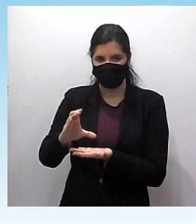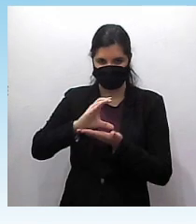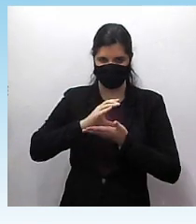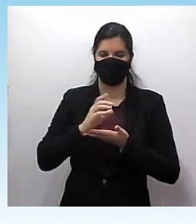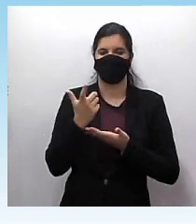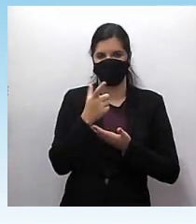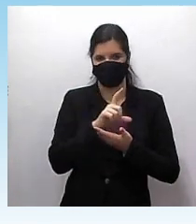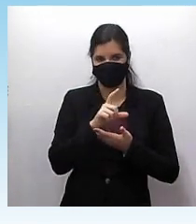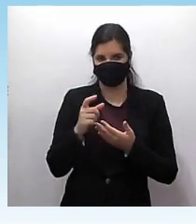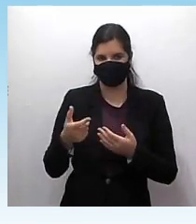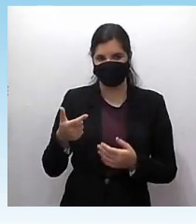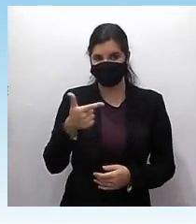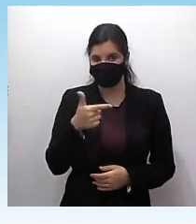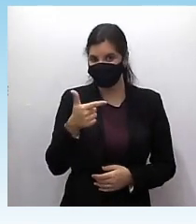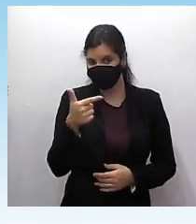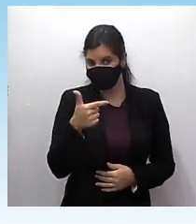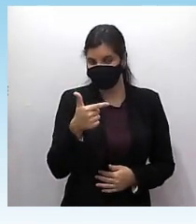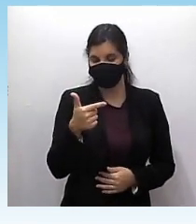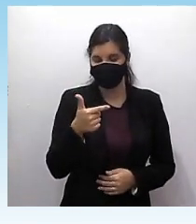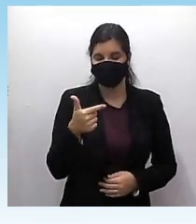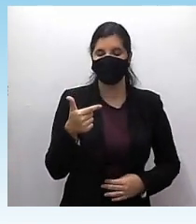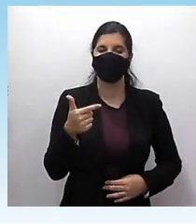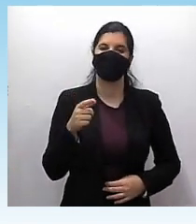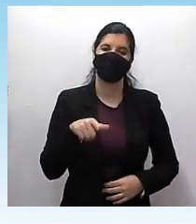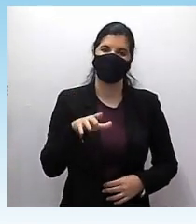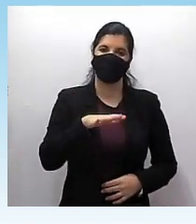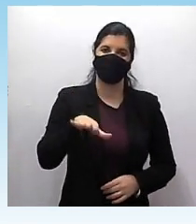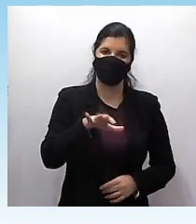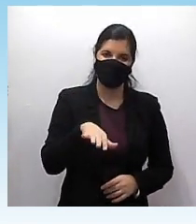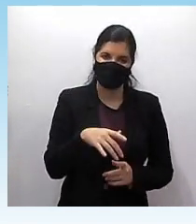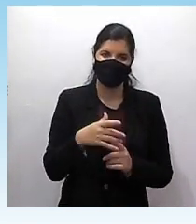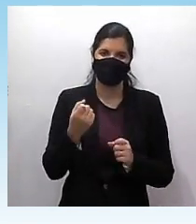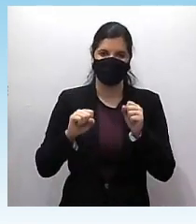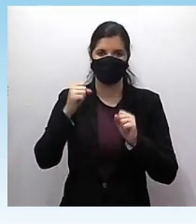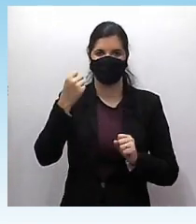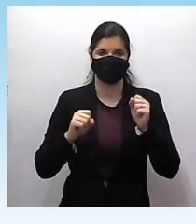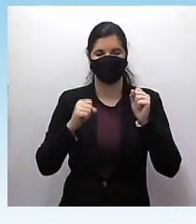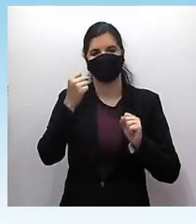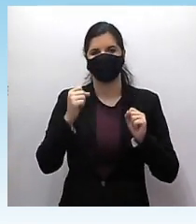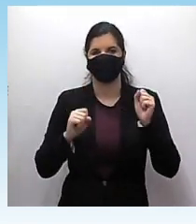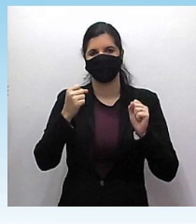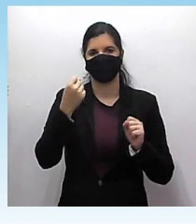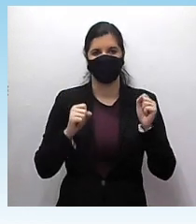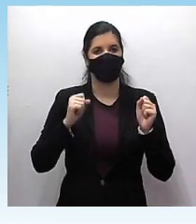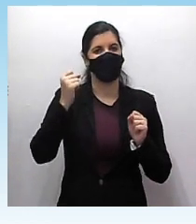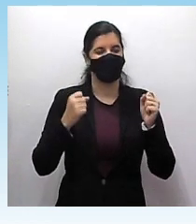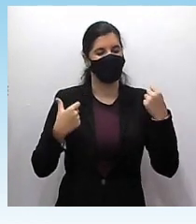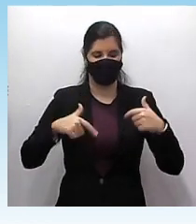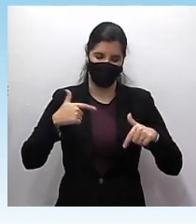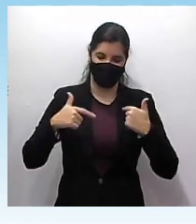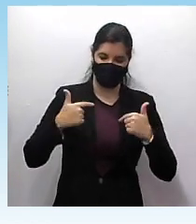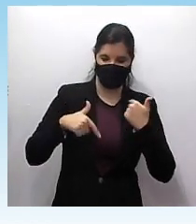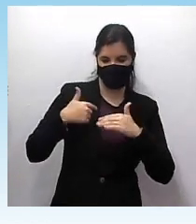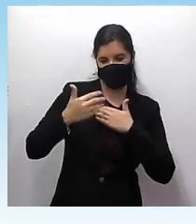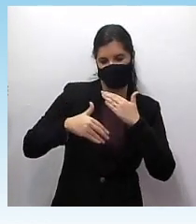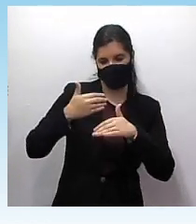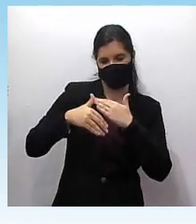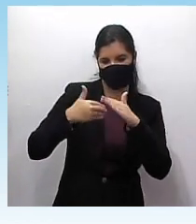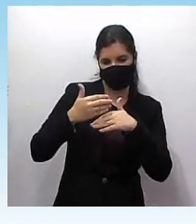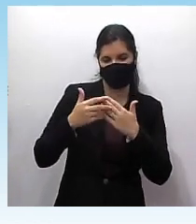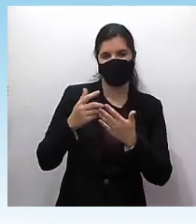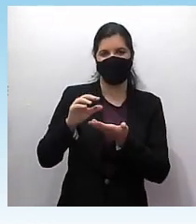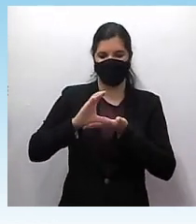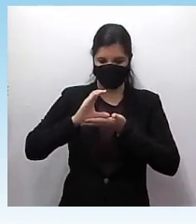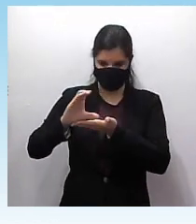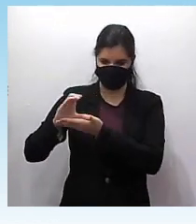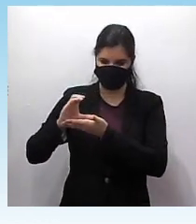vai ter. O setor secundário é a atividade industrial. Quanto maior a atividade industrial, maior a produção de